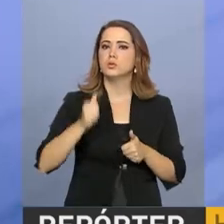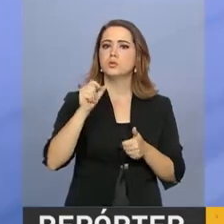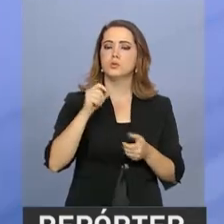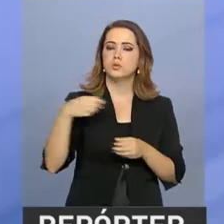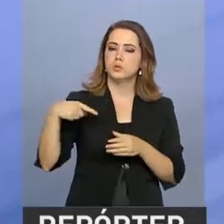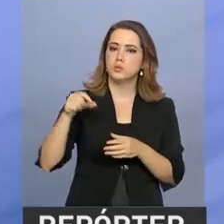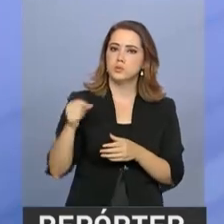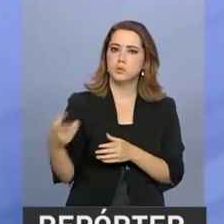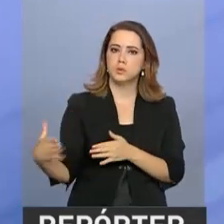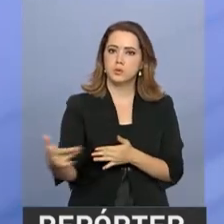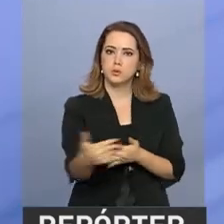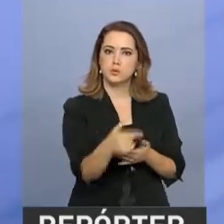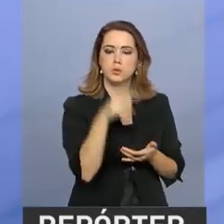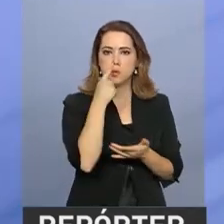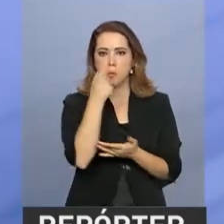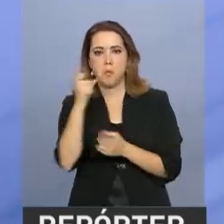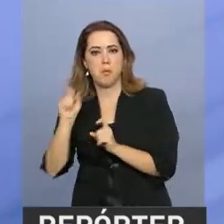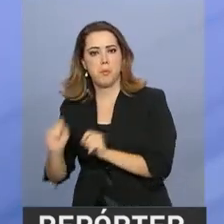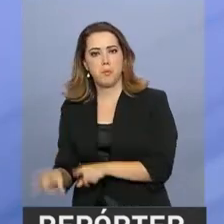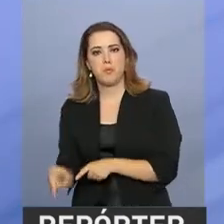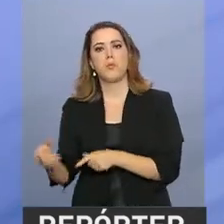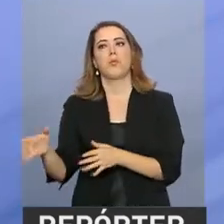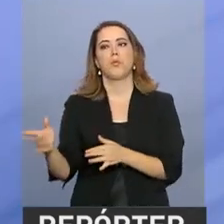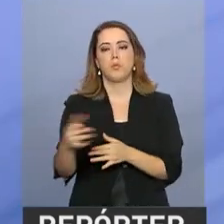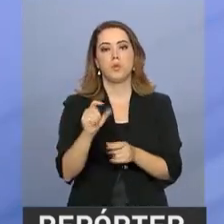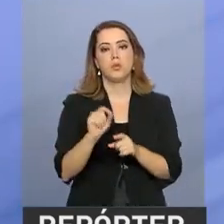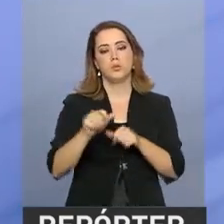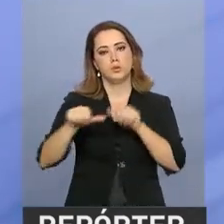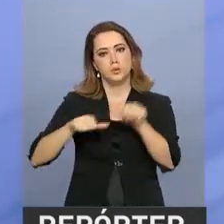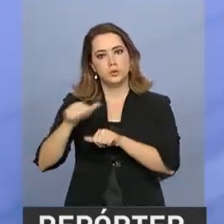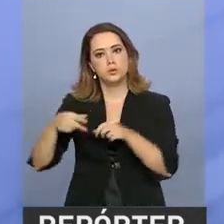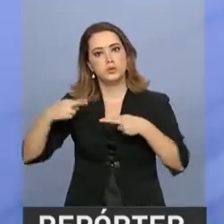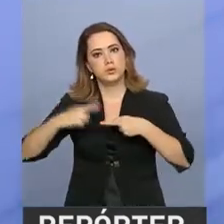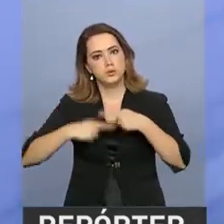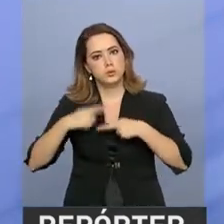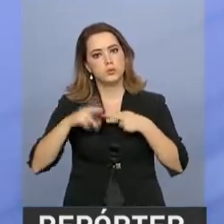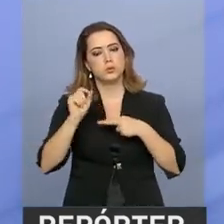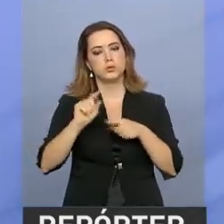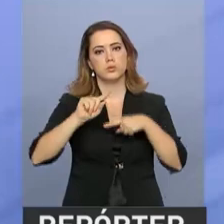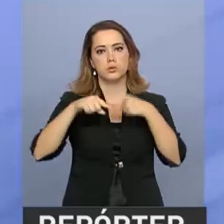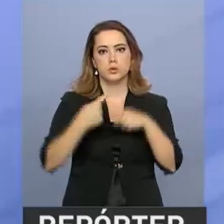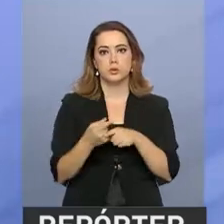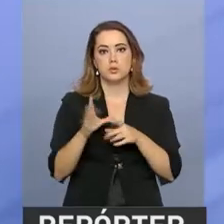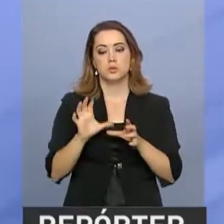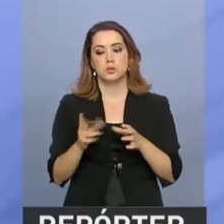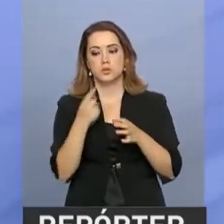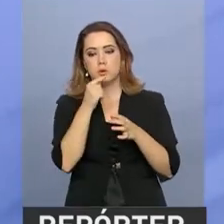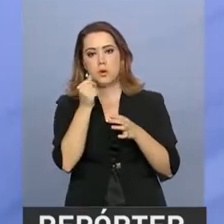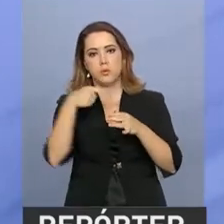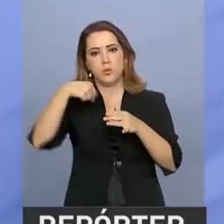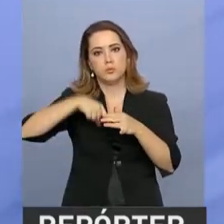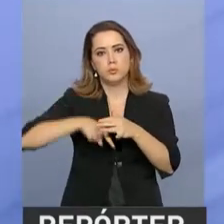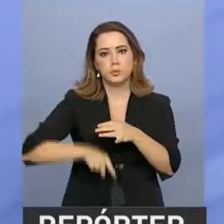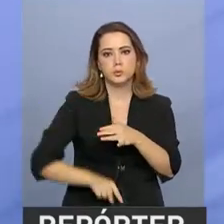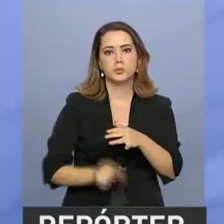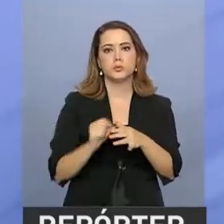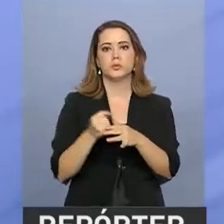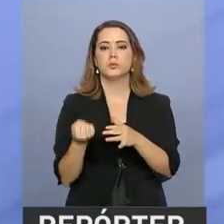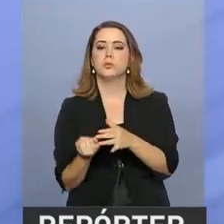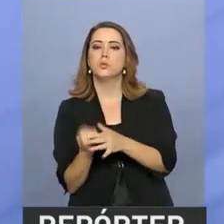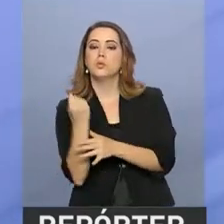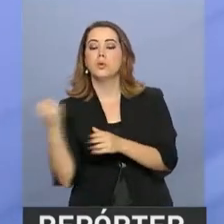e tratamento de resíduos sólidos, infraestrutura hídrica para usos múltiplos, modernização da